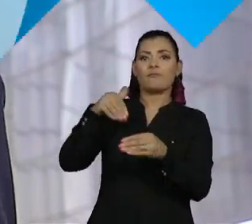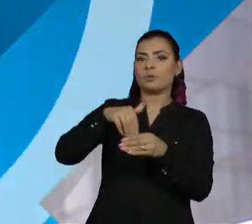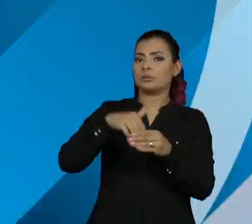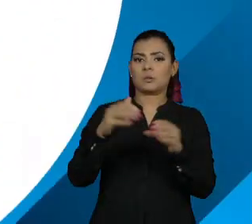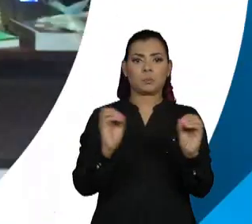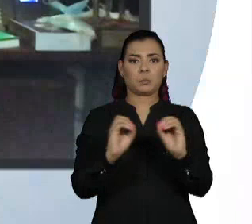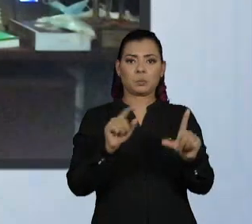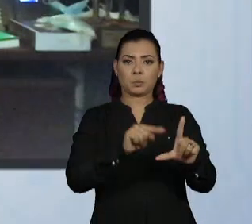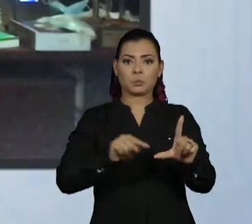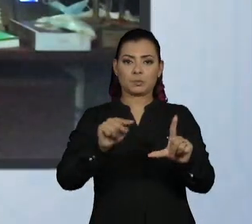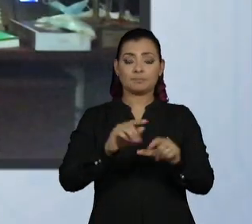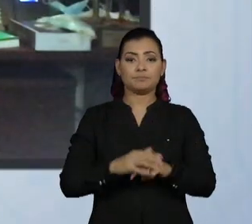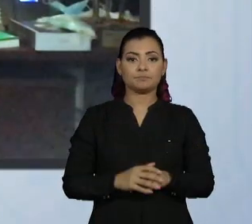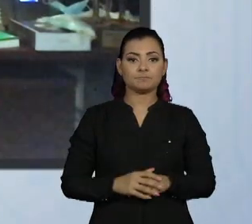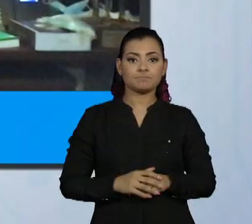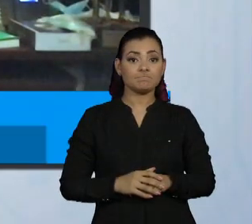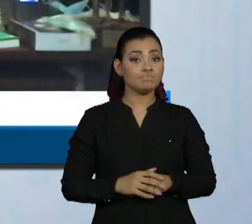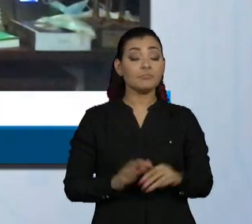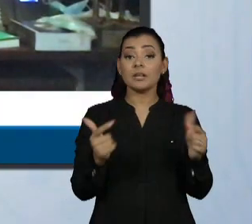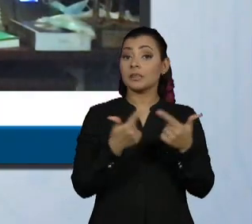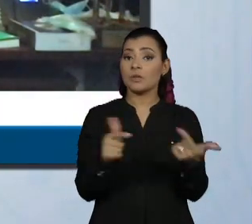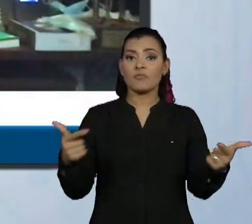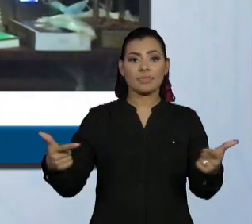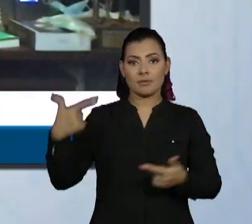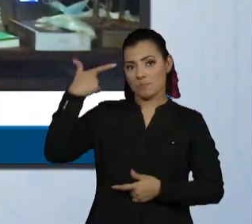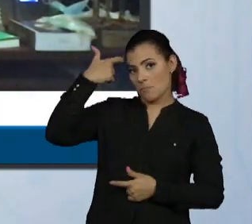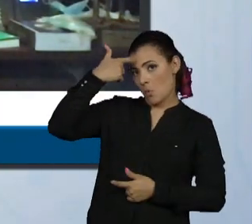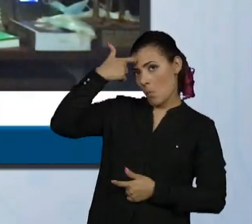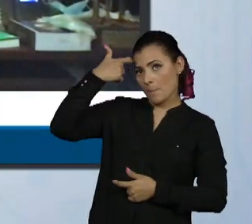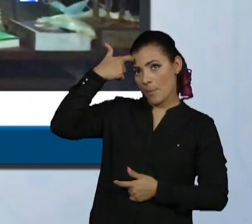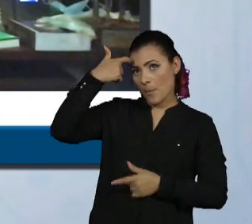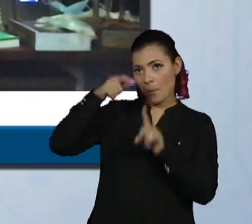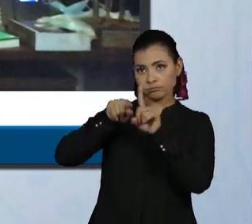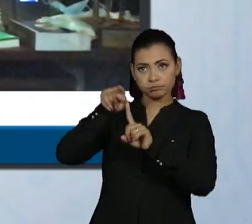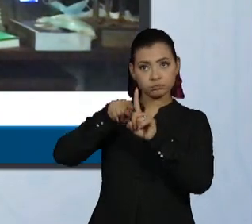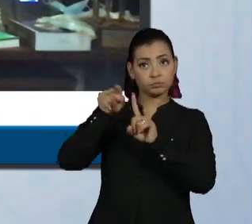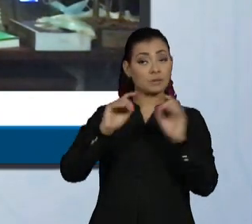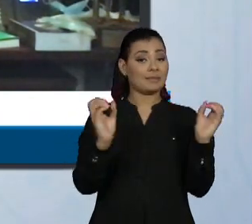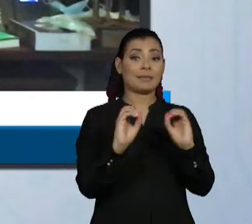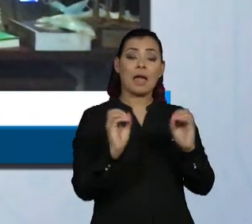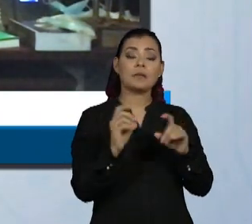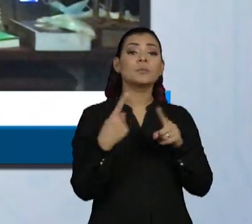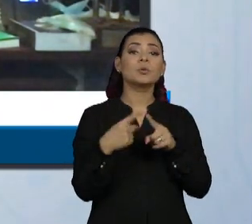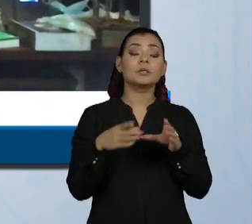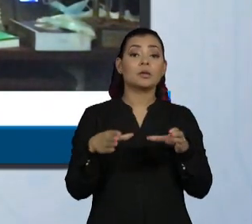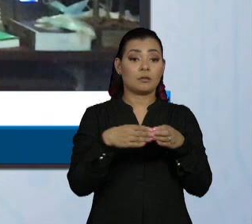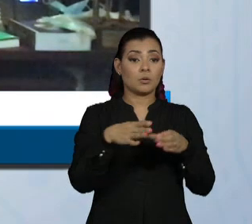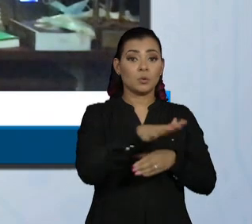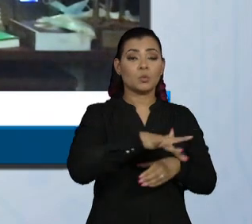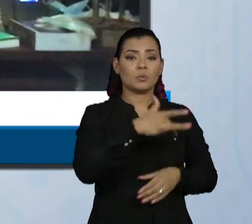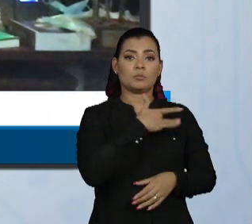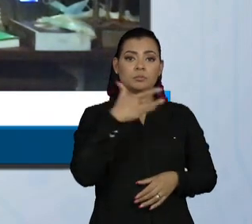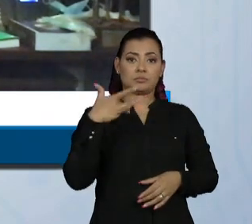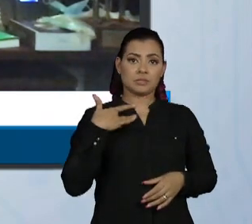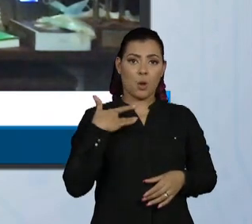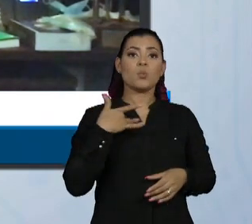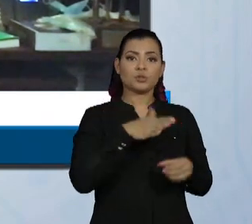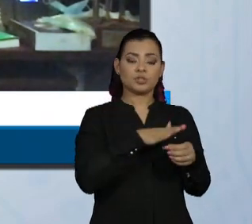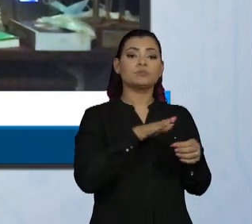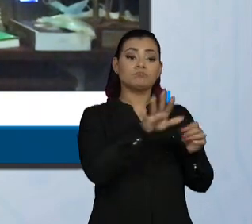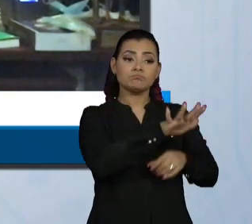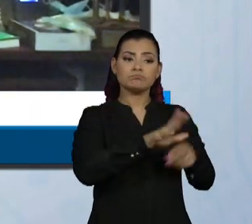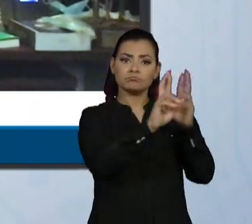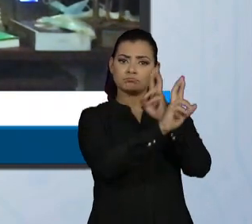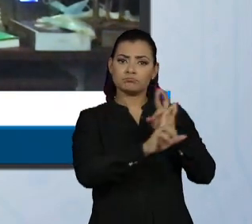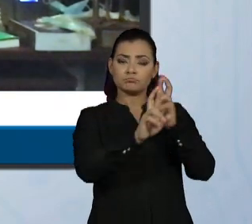eleitorais. Não haverá termômetro, porque a consultoria sanitária entendeu que,